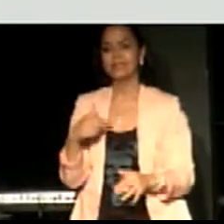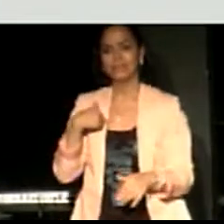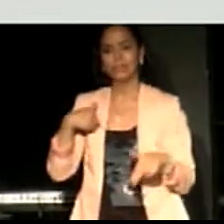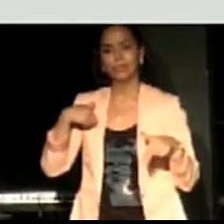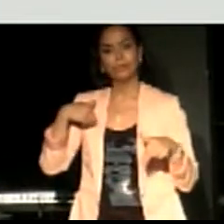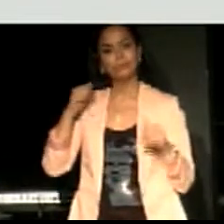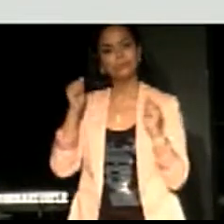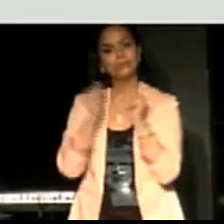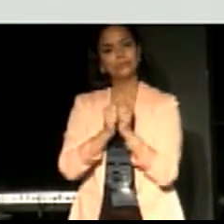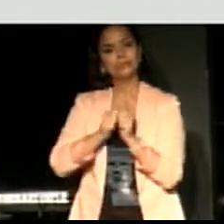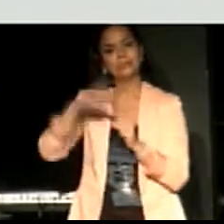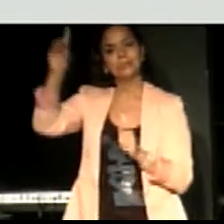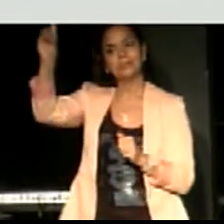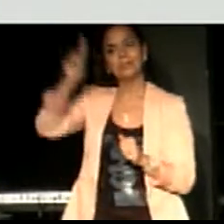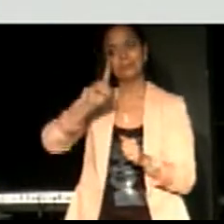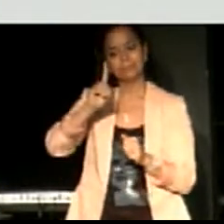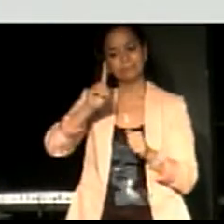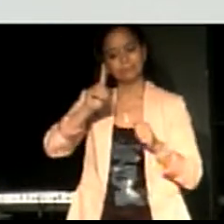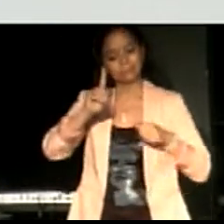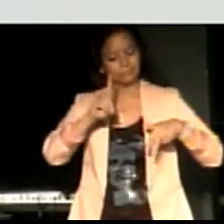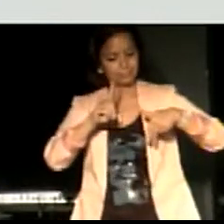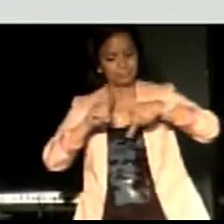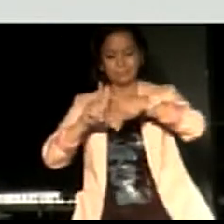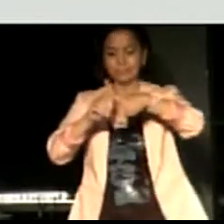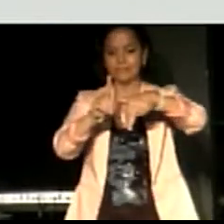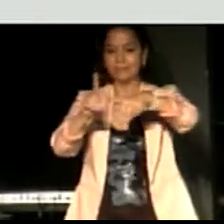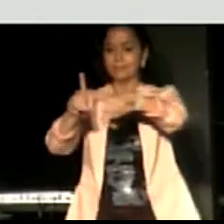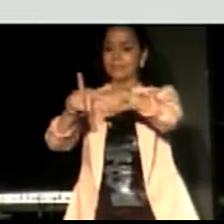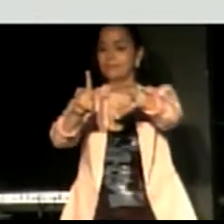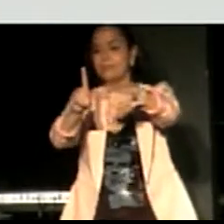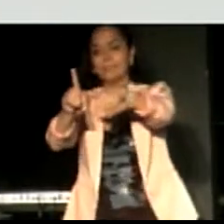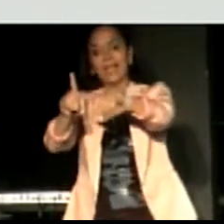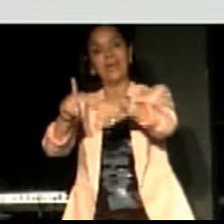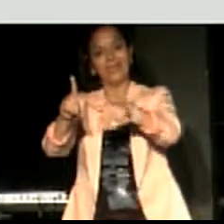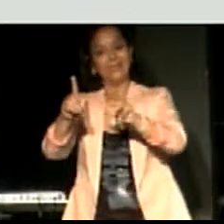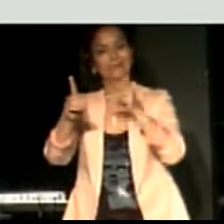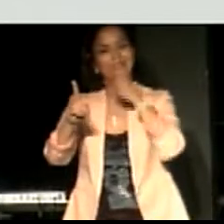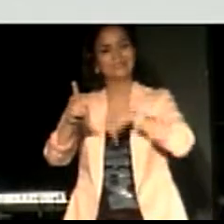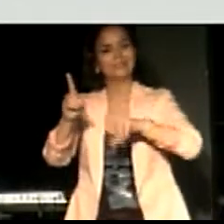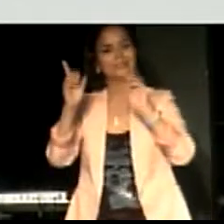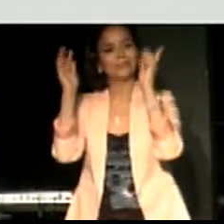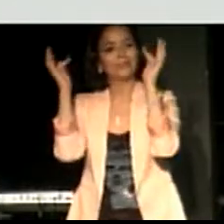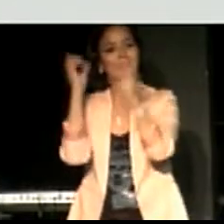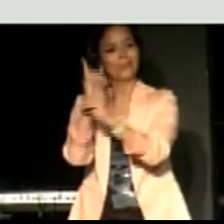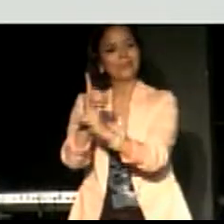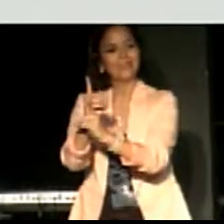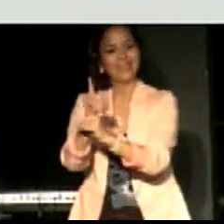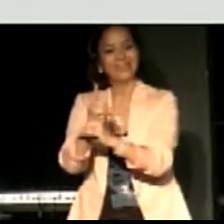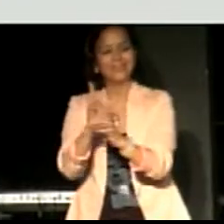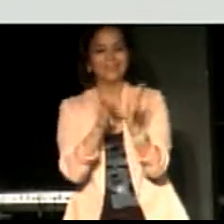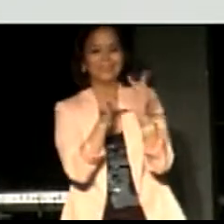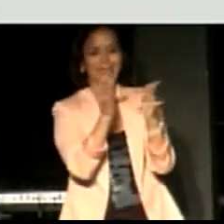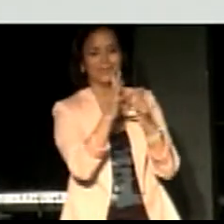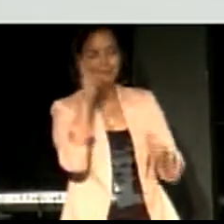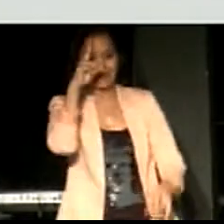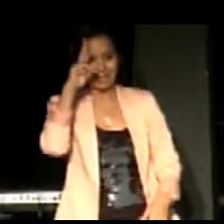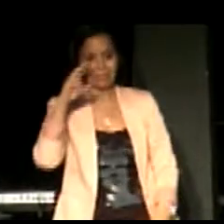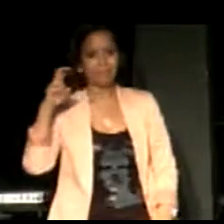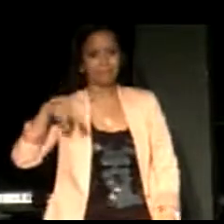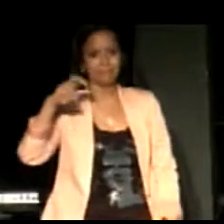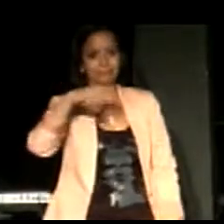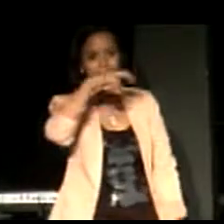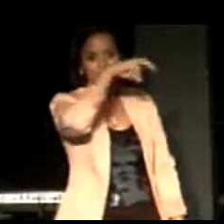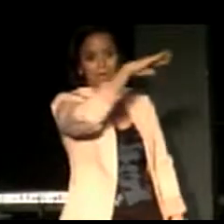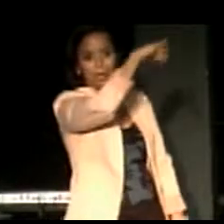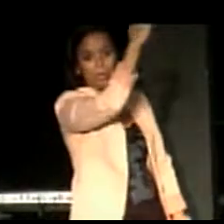é encontrada naquela descrição que Jesus faz no Sermão do Monte. E